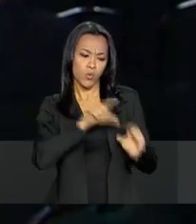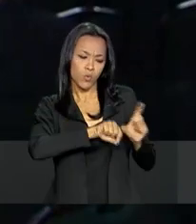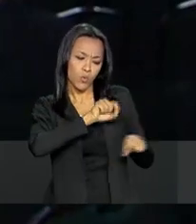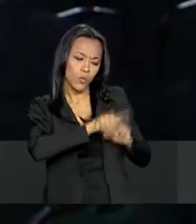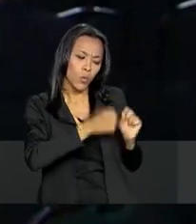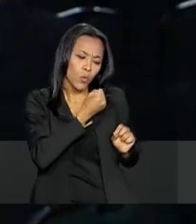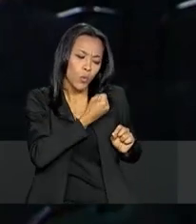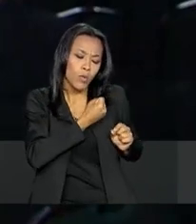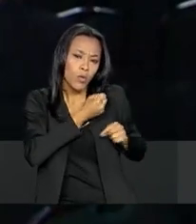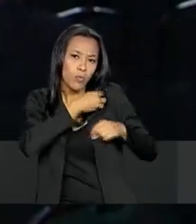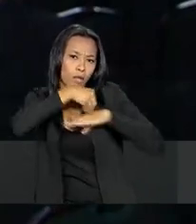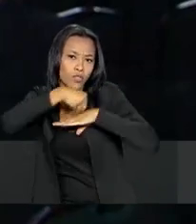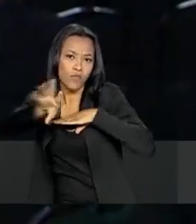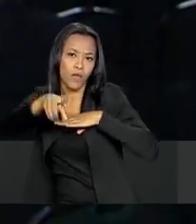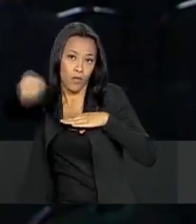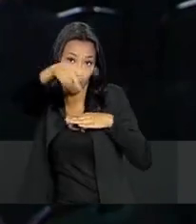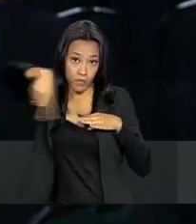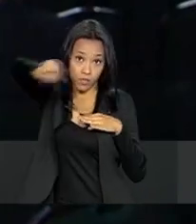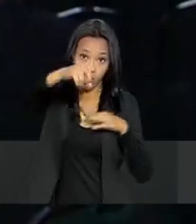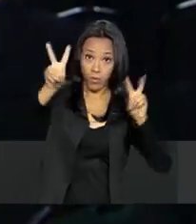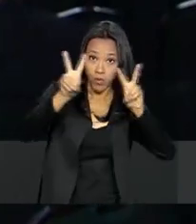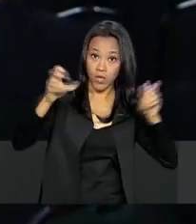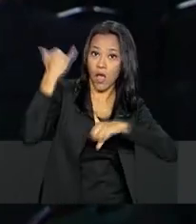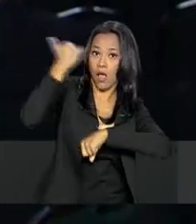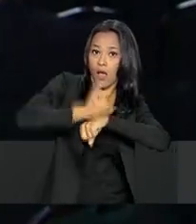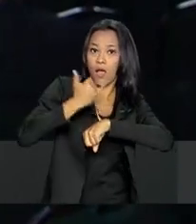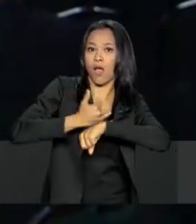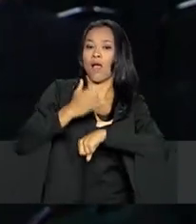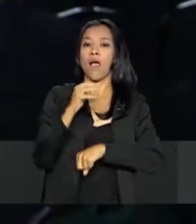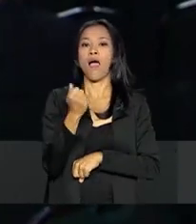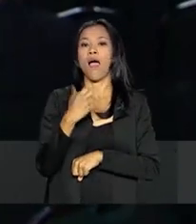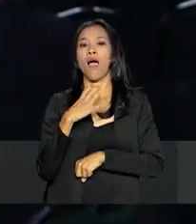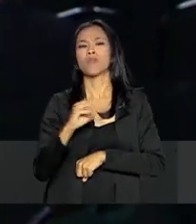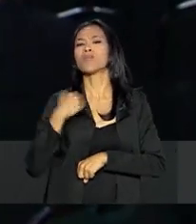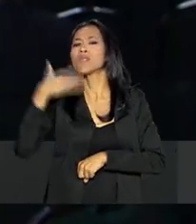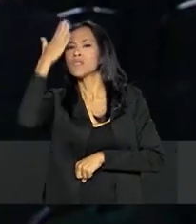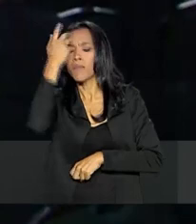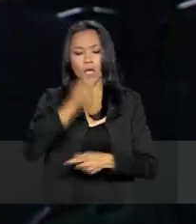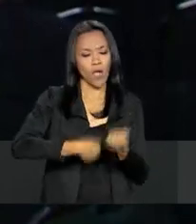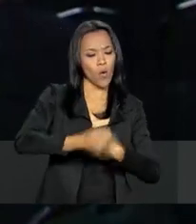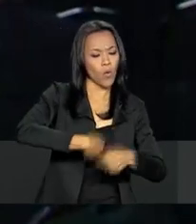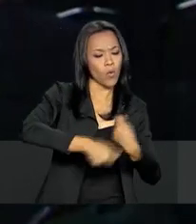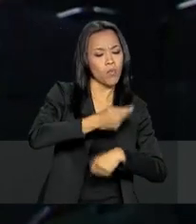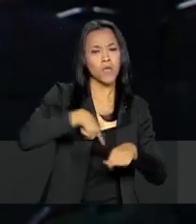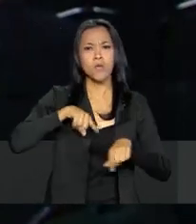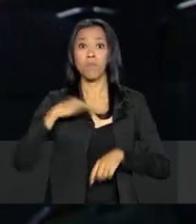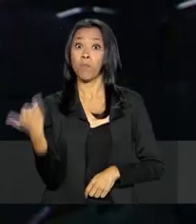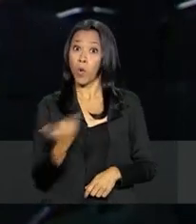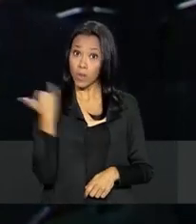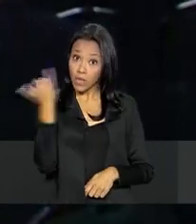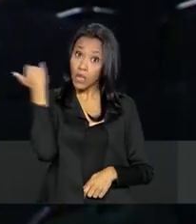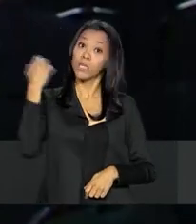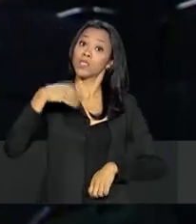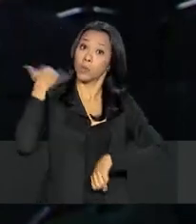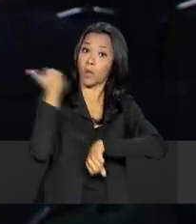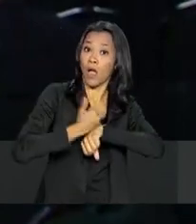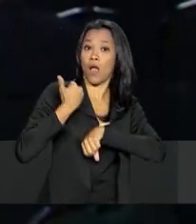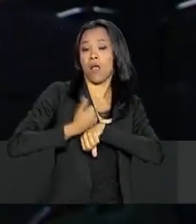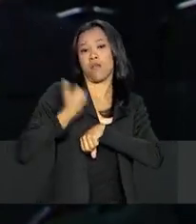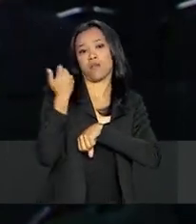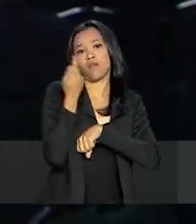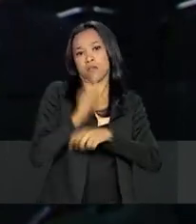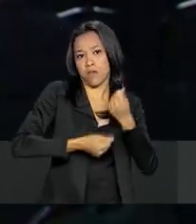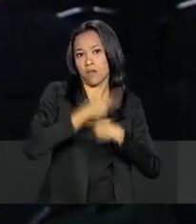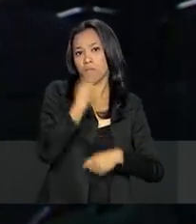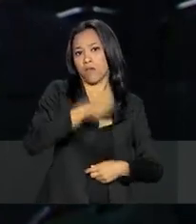sobre o aço brasileiro, para falar da importância da economia, para a gente ter uma noção da importância desse produto para a economia brasileira. Para a gente ter uma